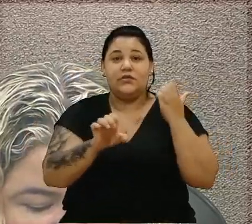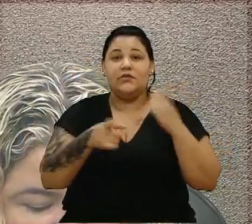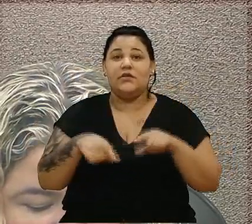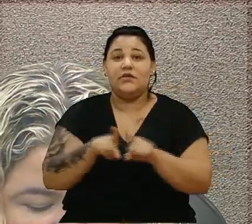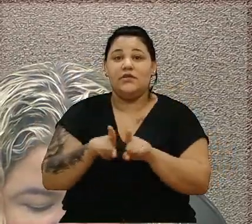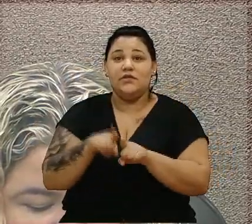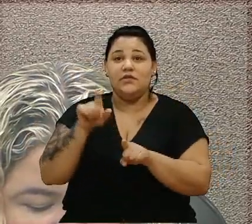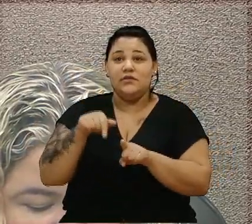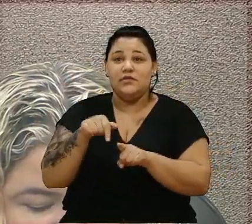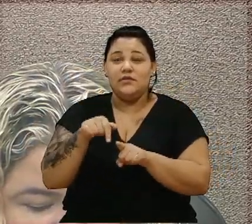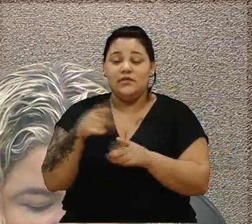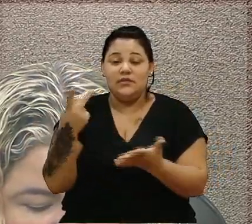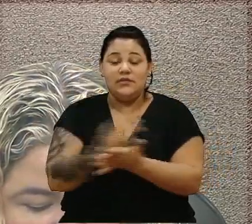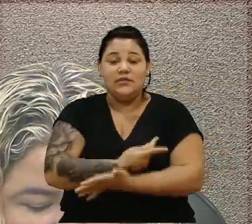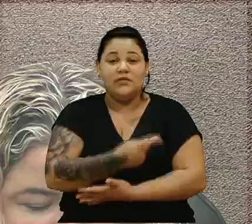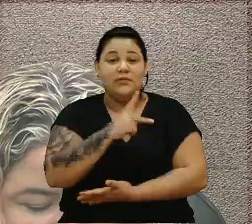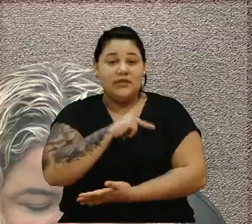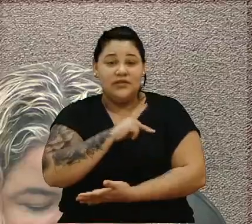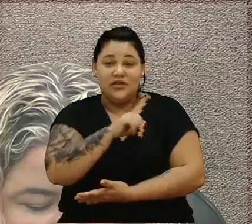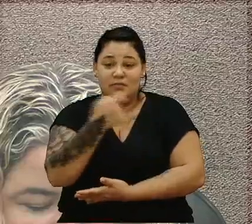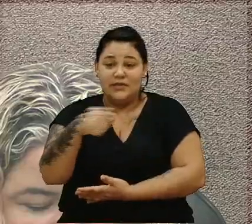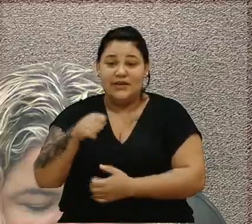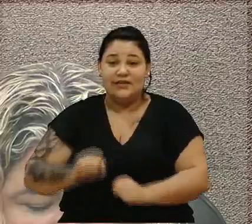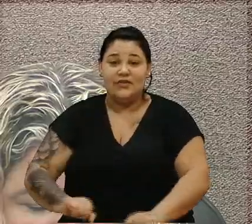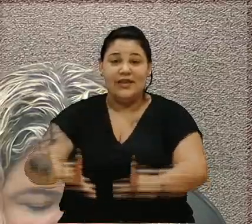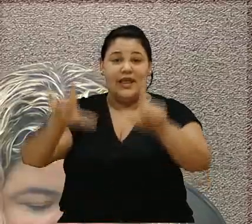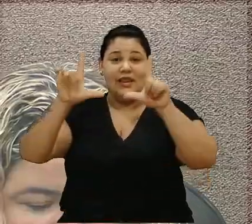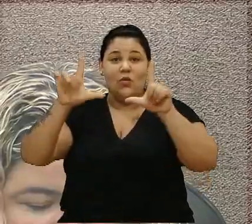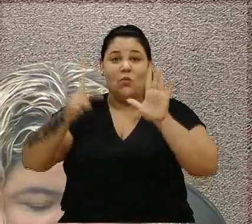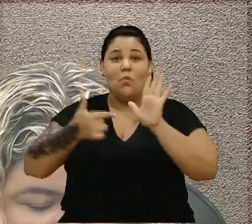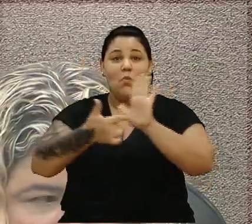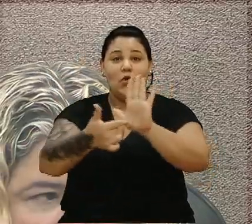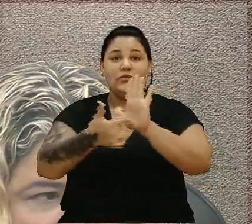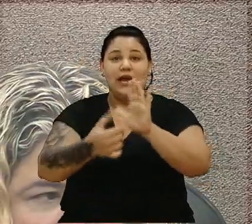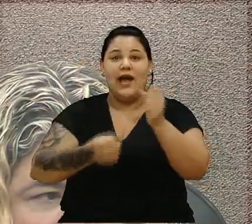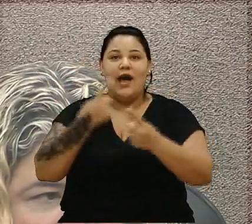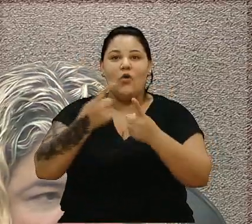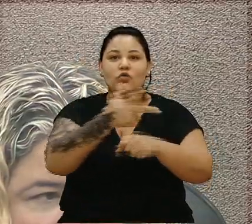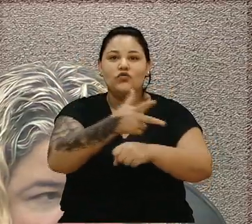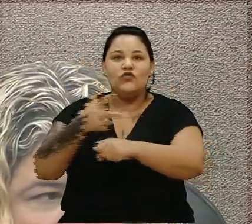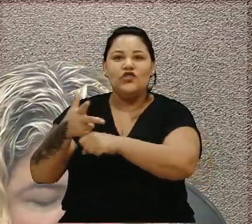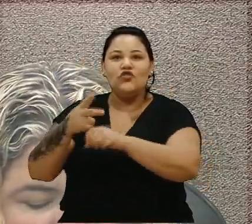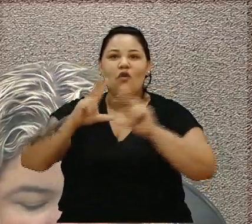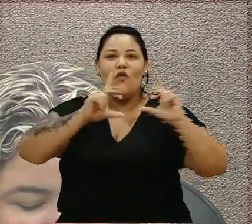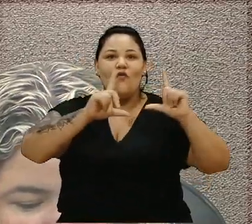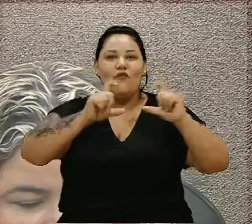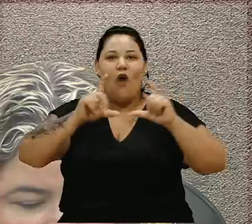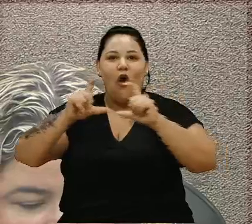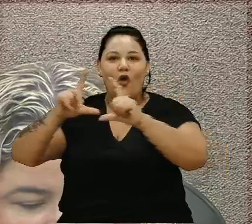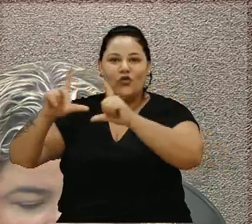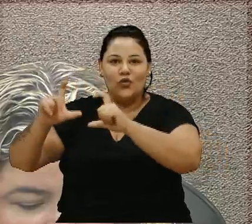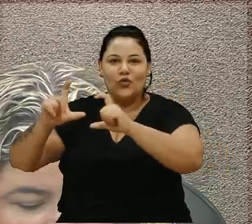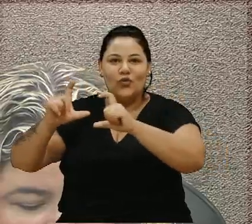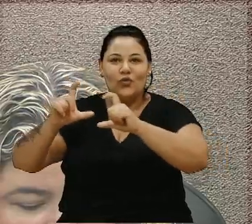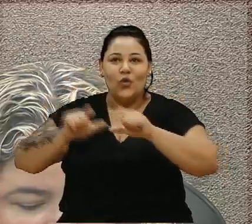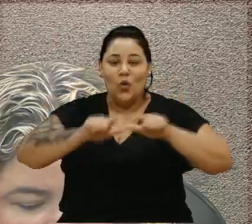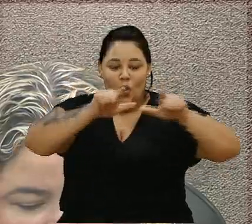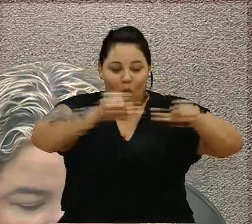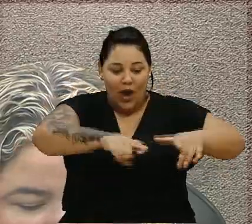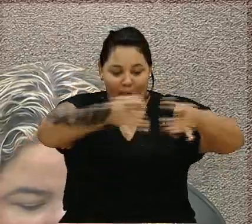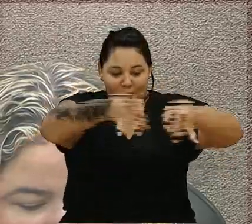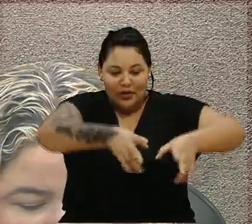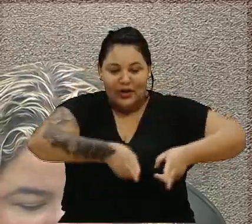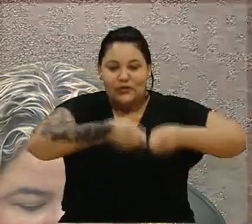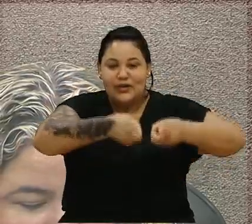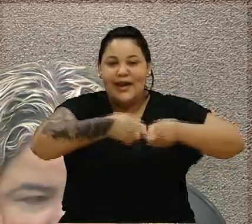do executivo é que ele devia ter trazido aqui no telão vários vídeos e várias fotos da onde está o trem, de